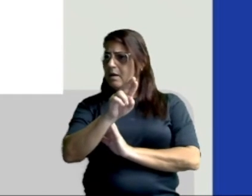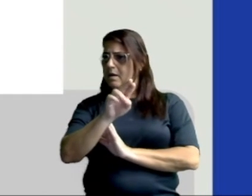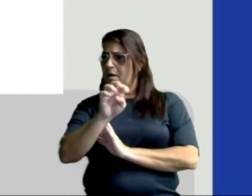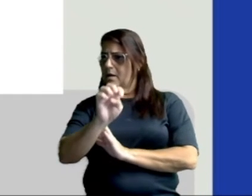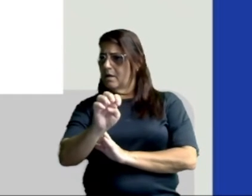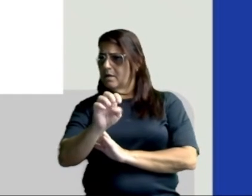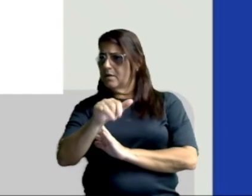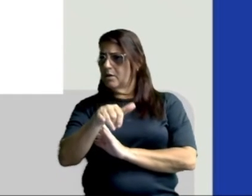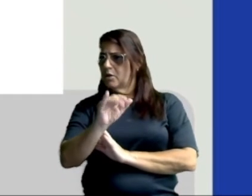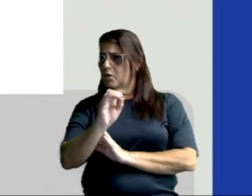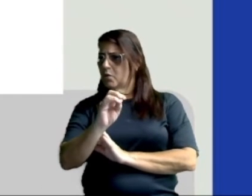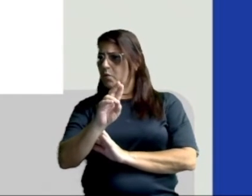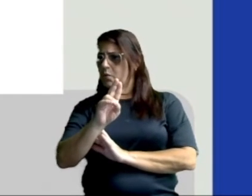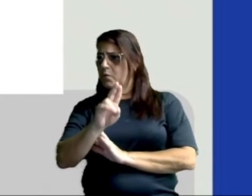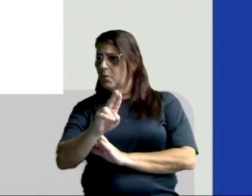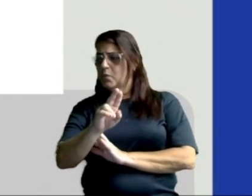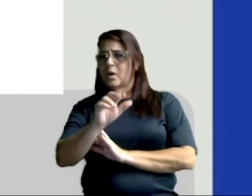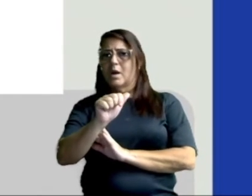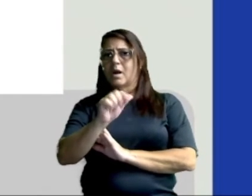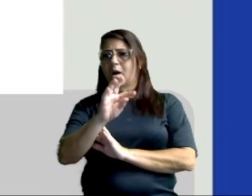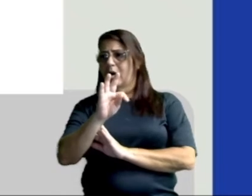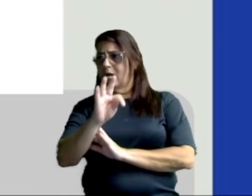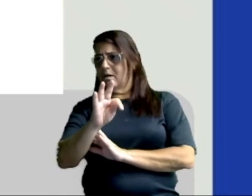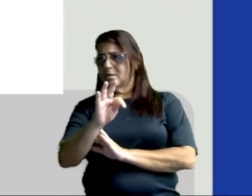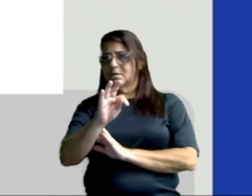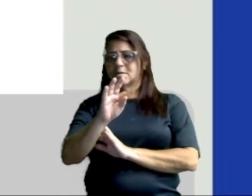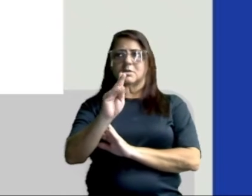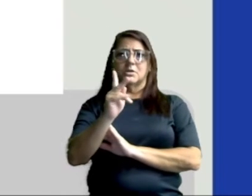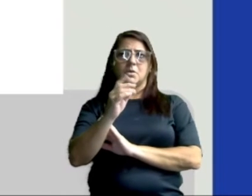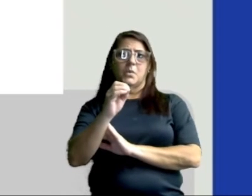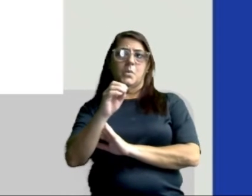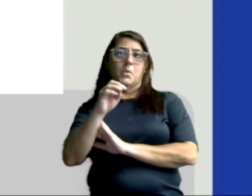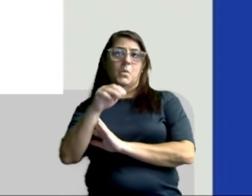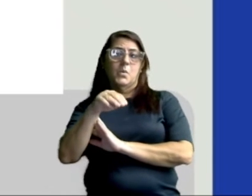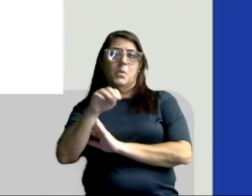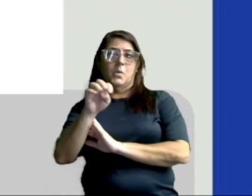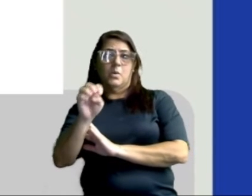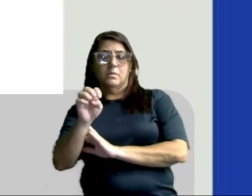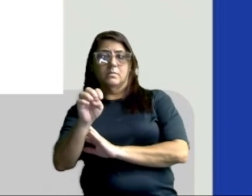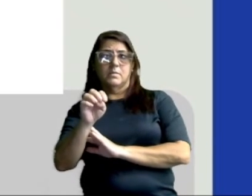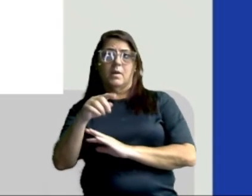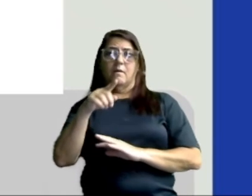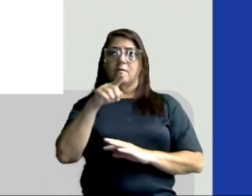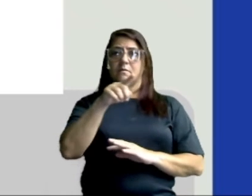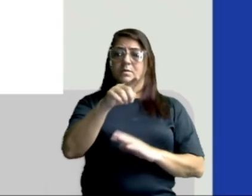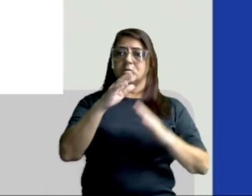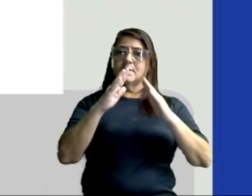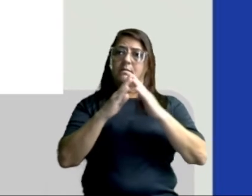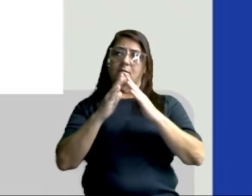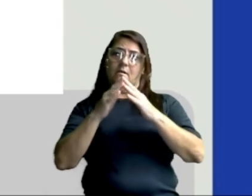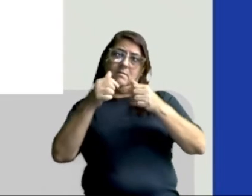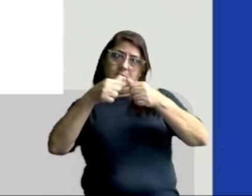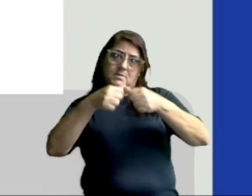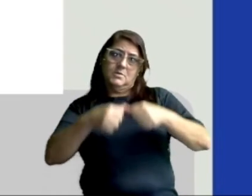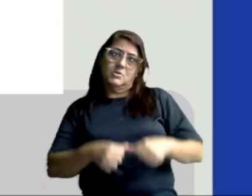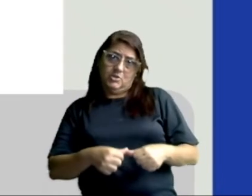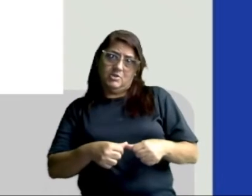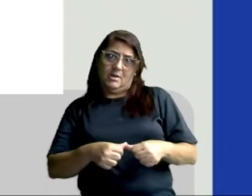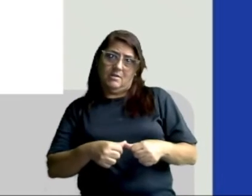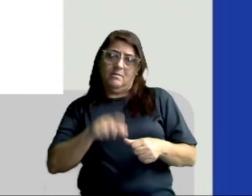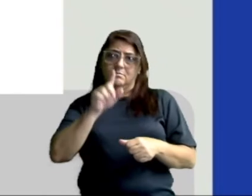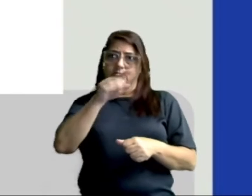you at home? Você está em casa? Então, are you fez a inversão aí, ó, you